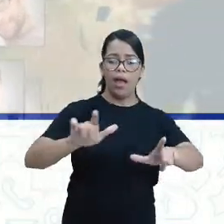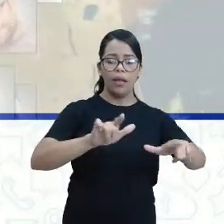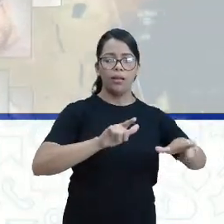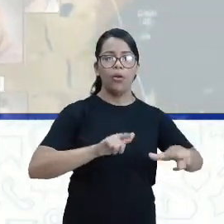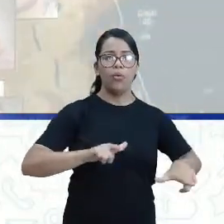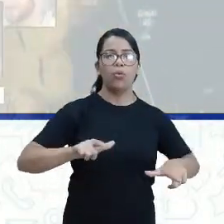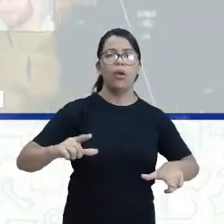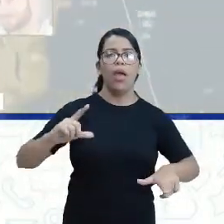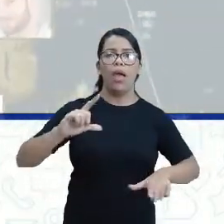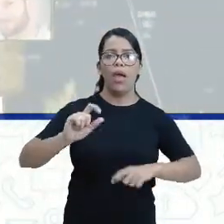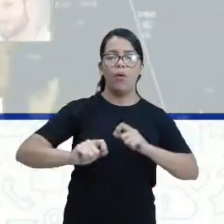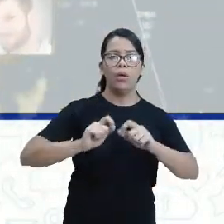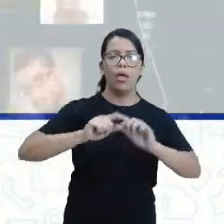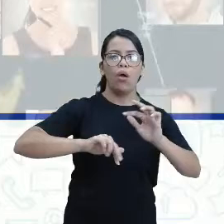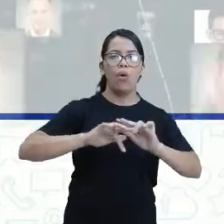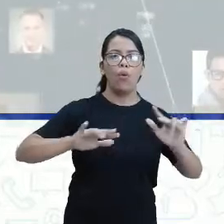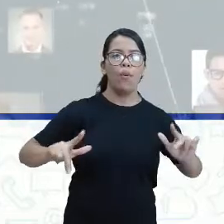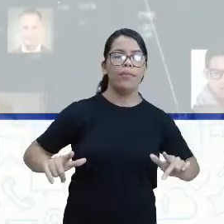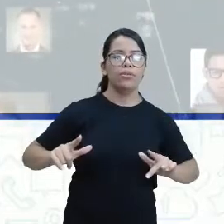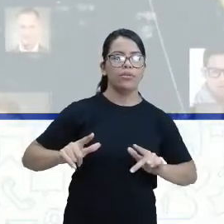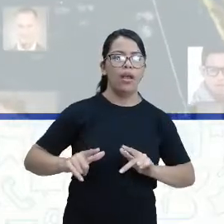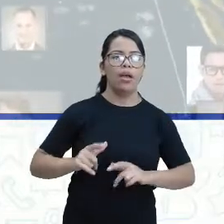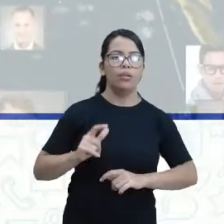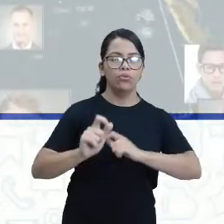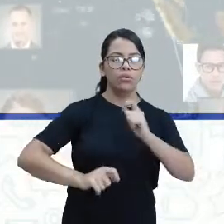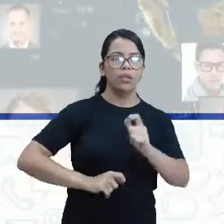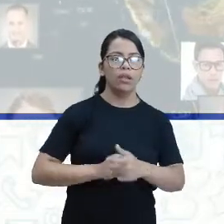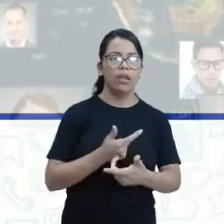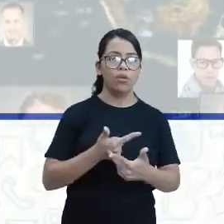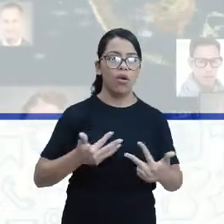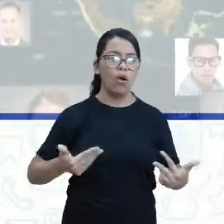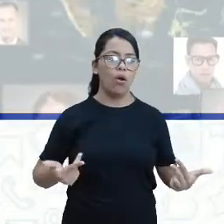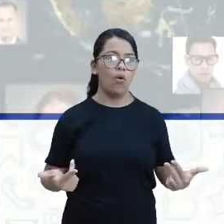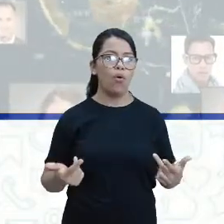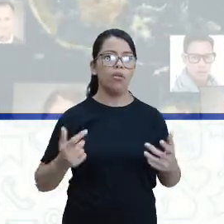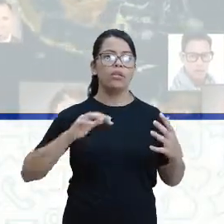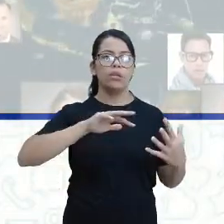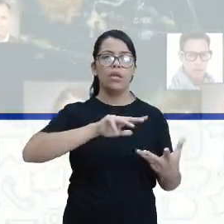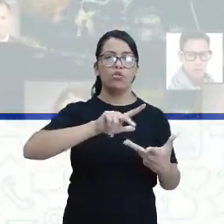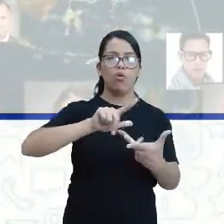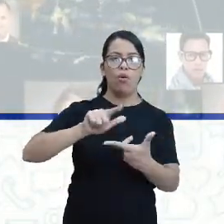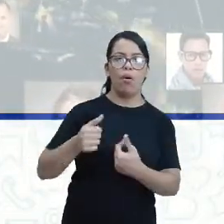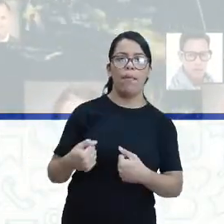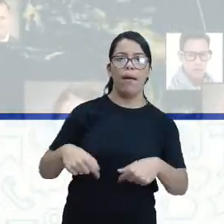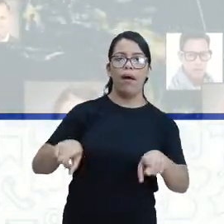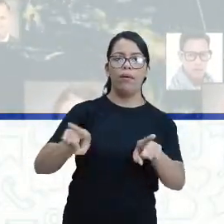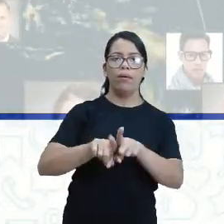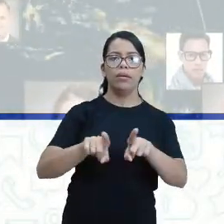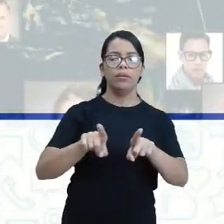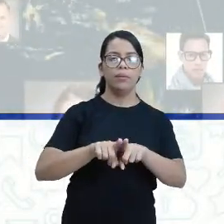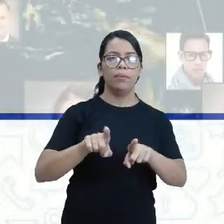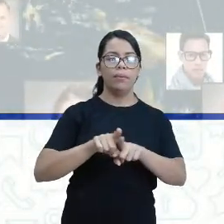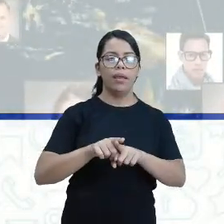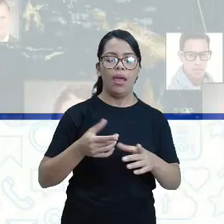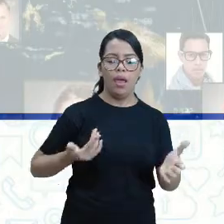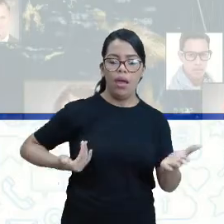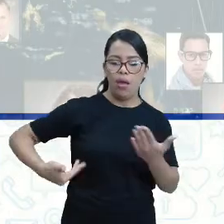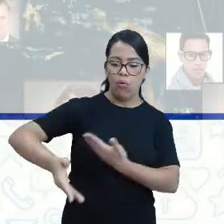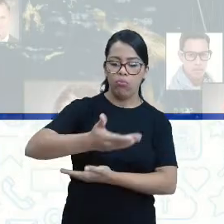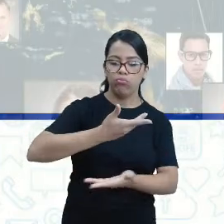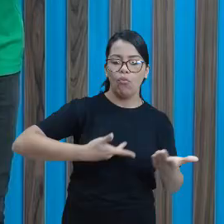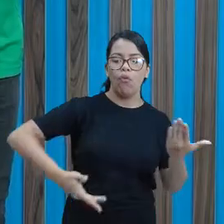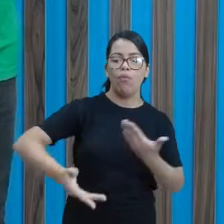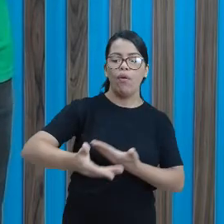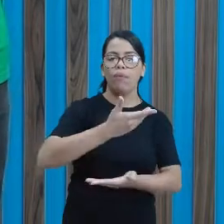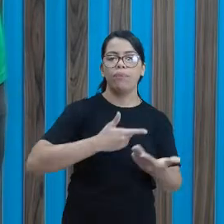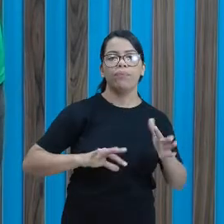razão global, de uma razão local, convivendo dialeticamente. Aí ele começa, em 1996, a fazer uma